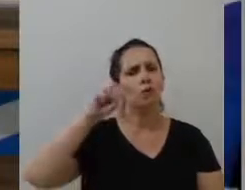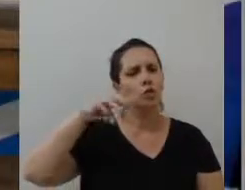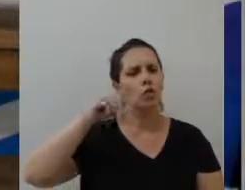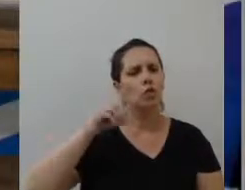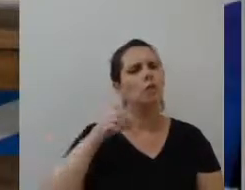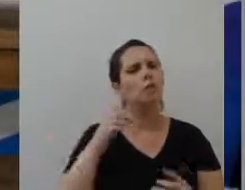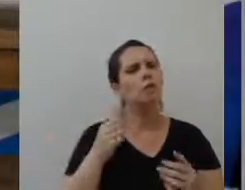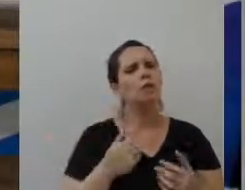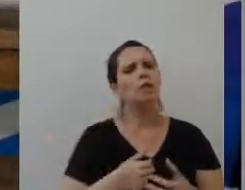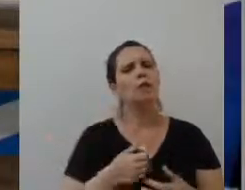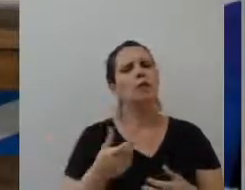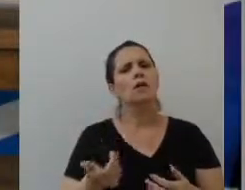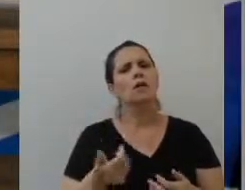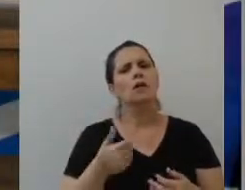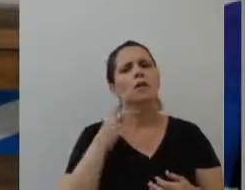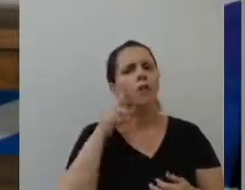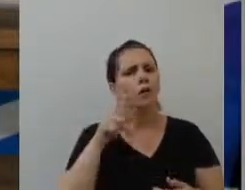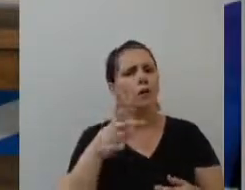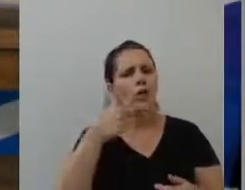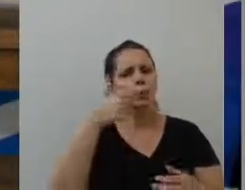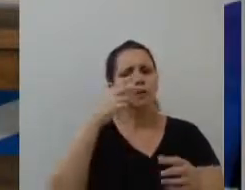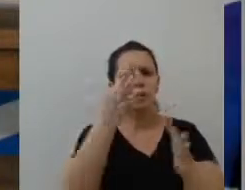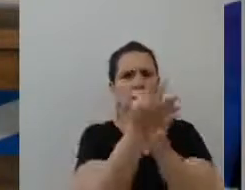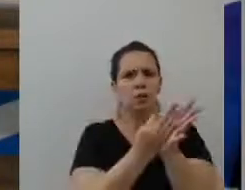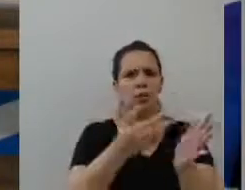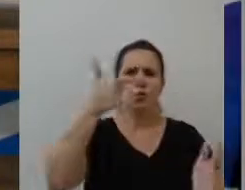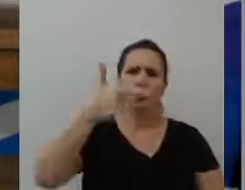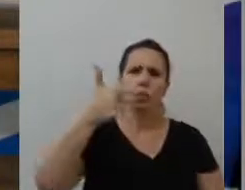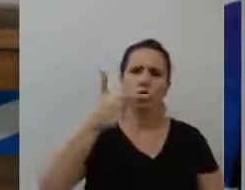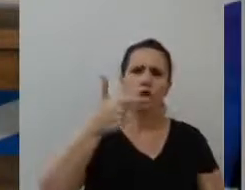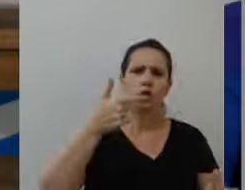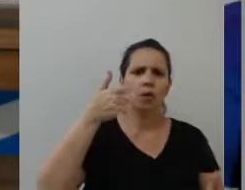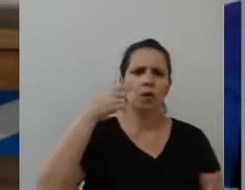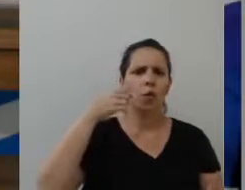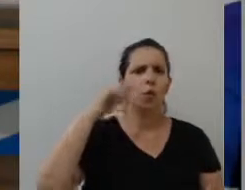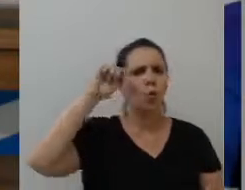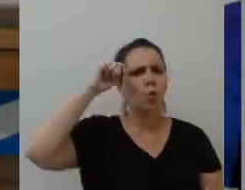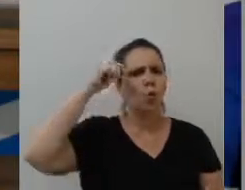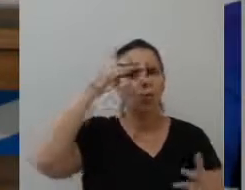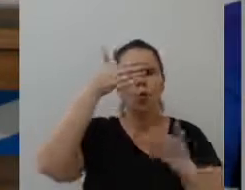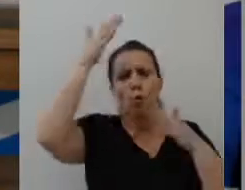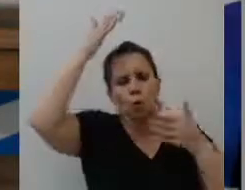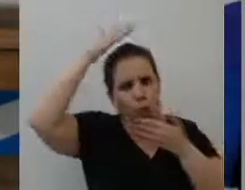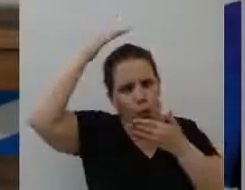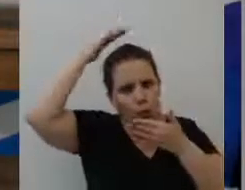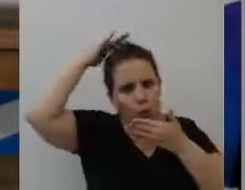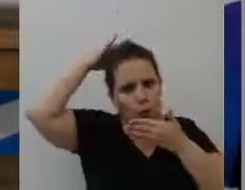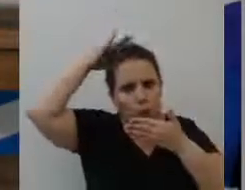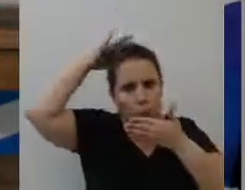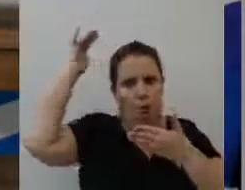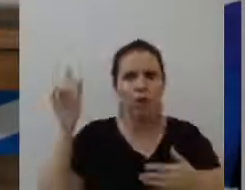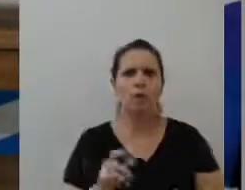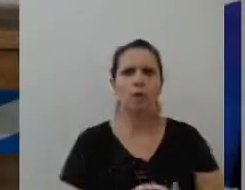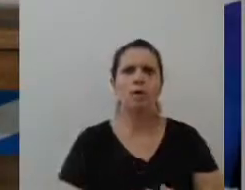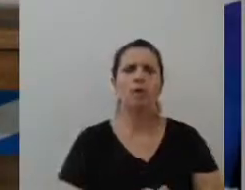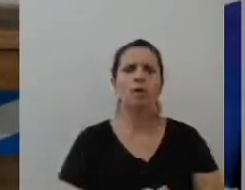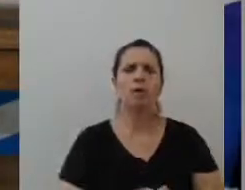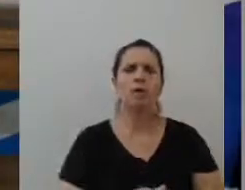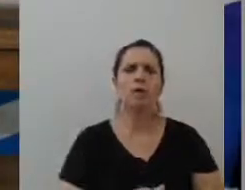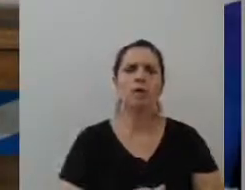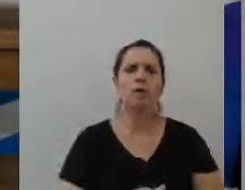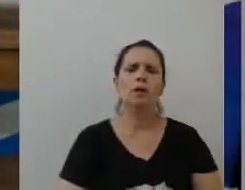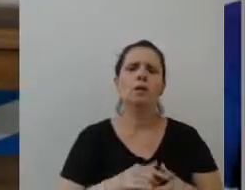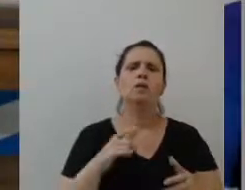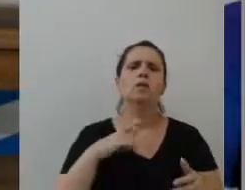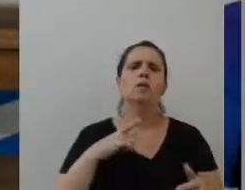viu isso. Conforme se nota no texto 2, no qual o índio surge de forma idealizada como um guerreiro valente. Não tenho o que discutir.